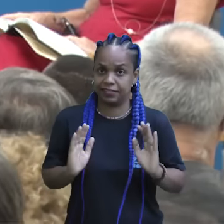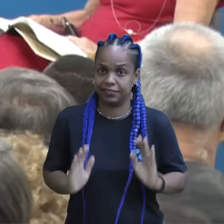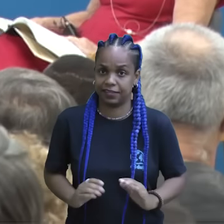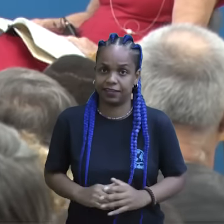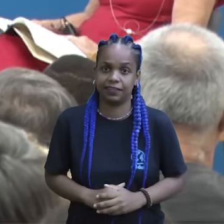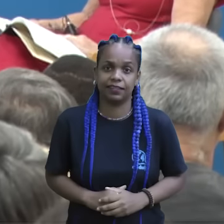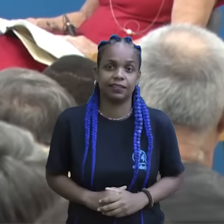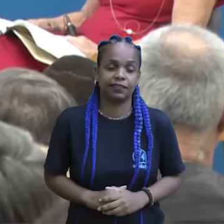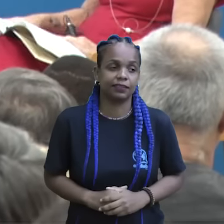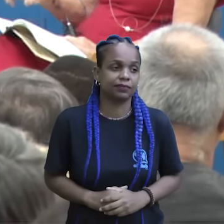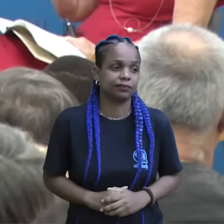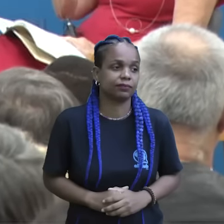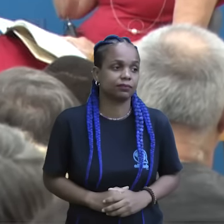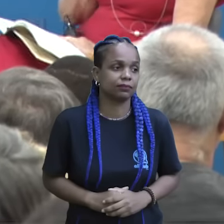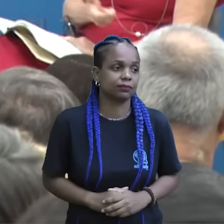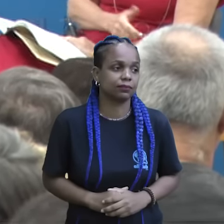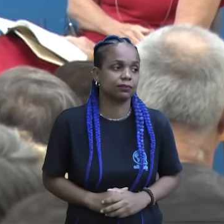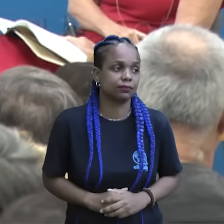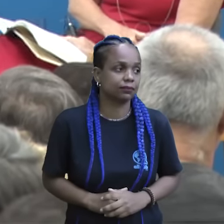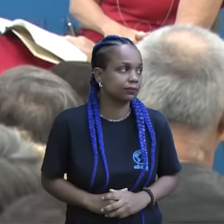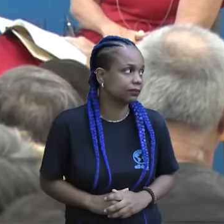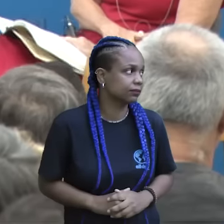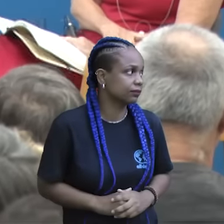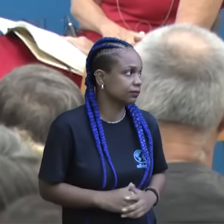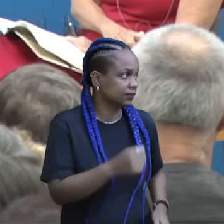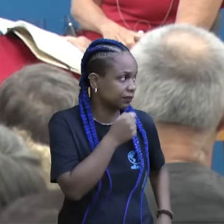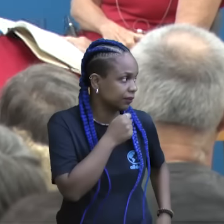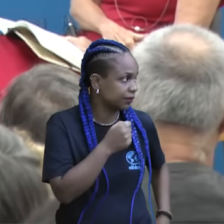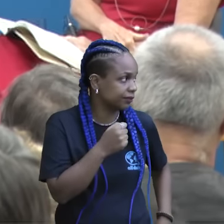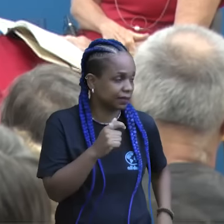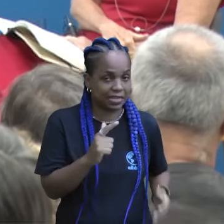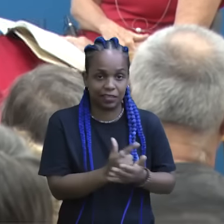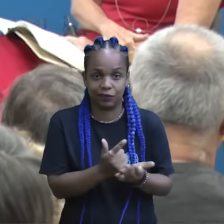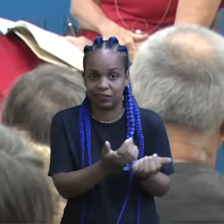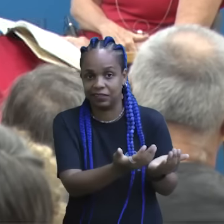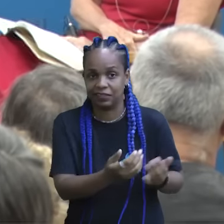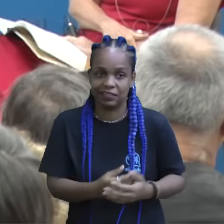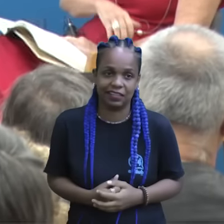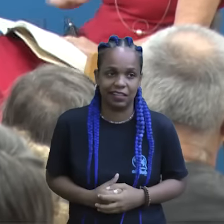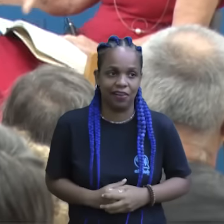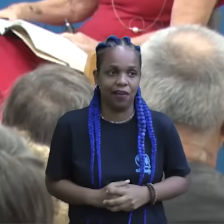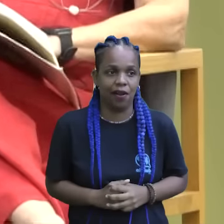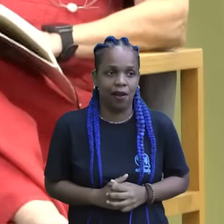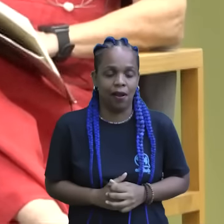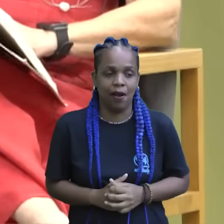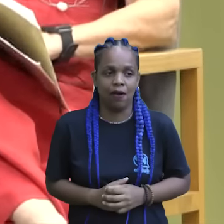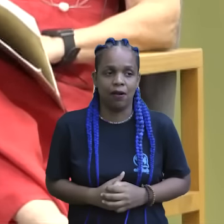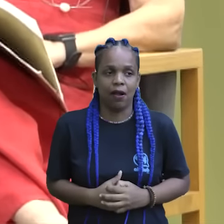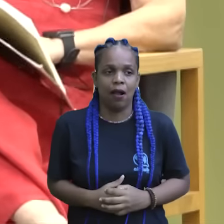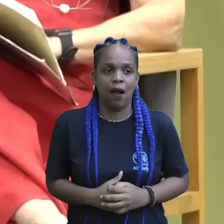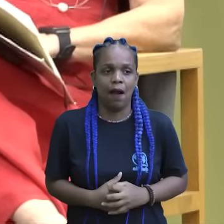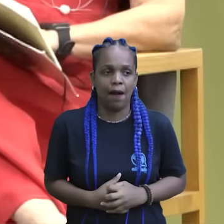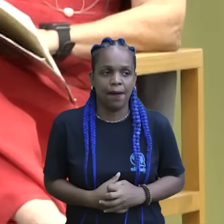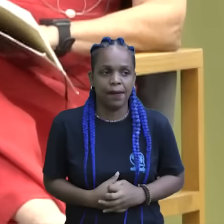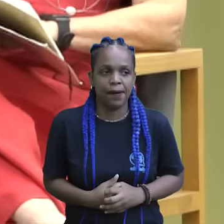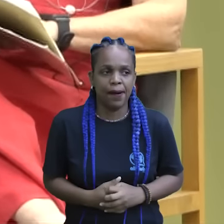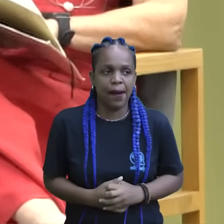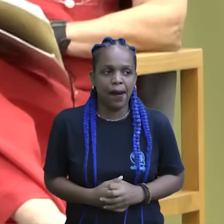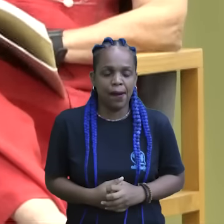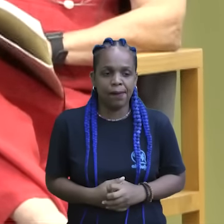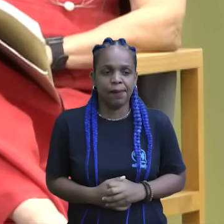cheio de coisa aqui do conto. Mas, em cima dos temas da atualidade, né, ele